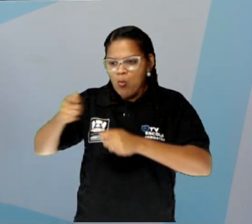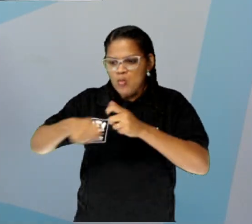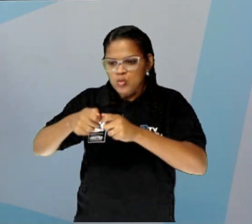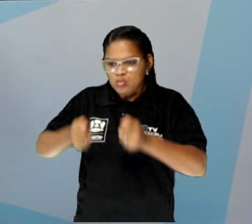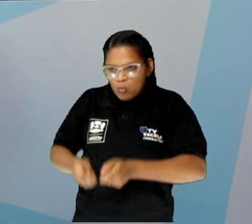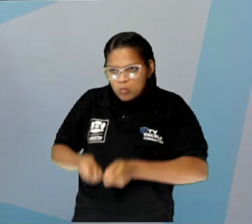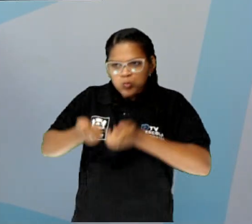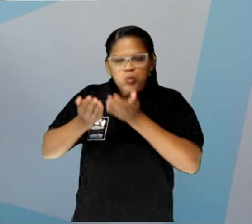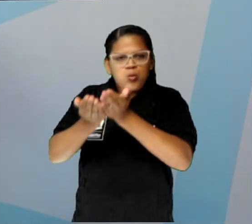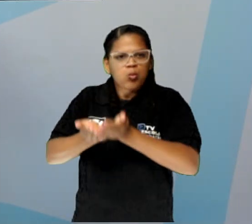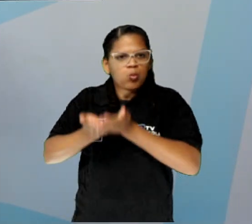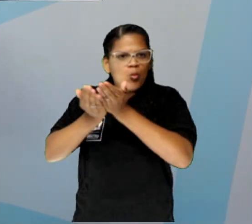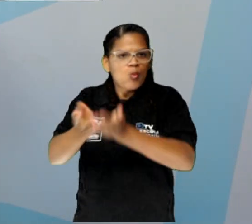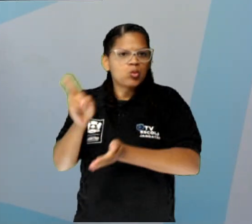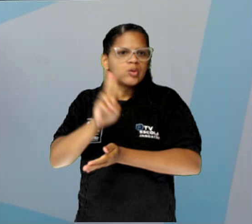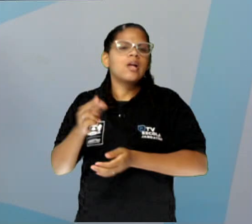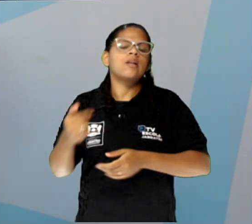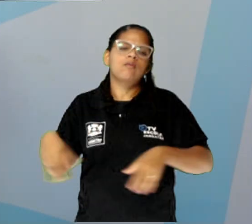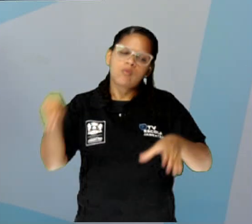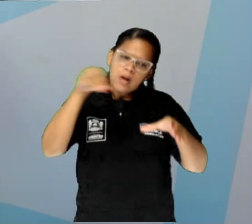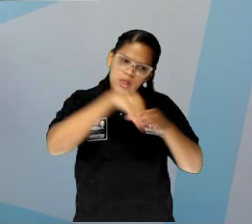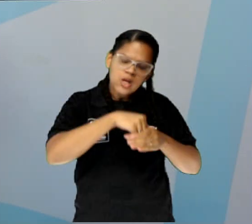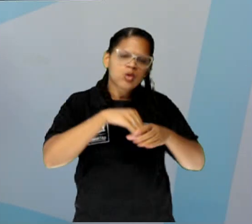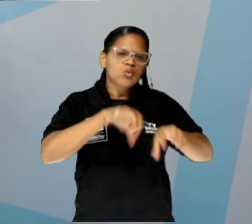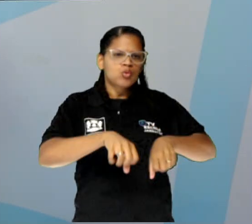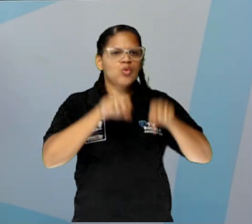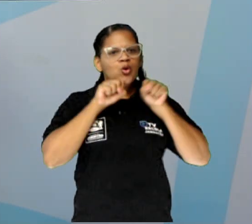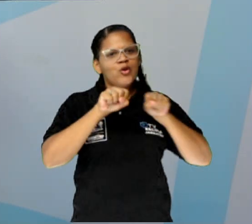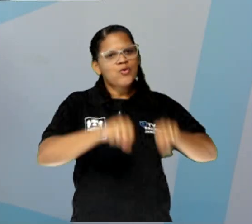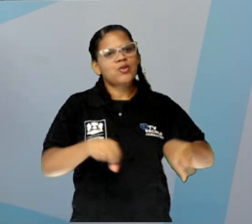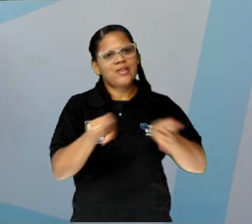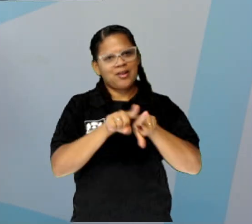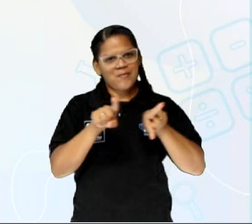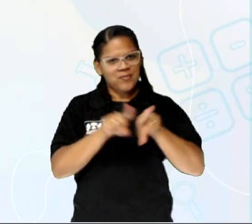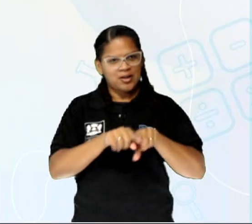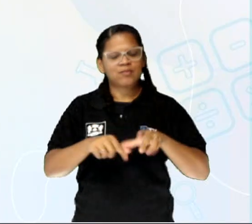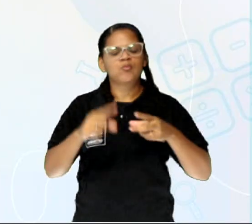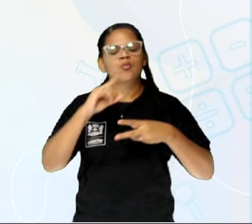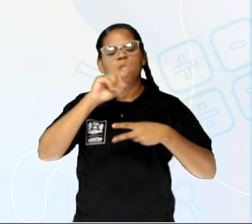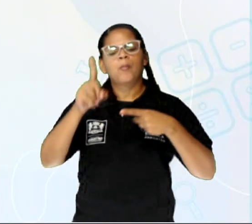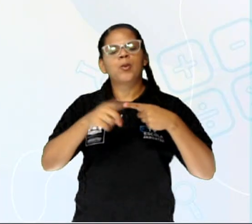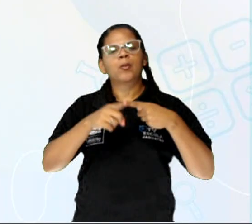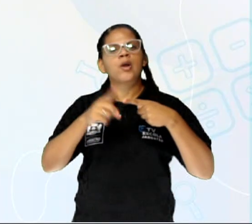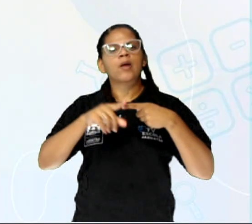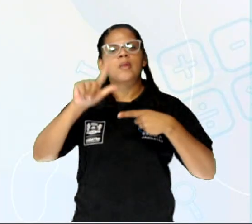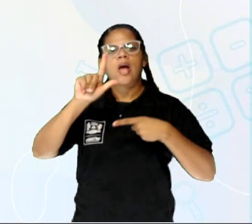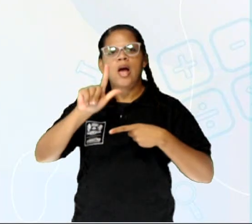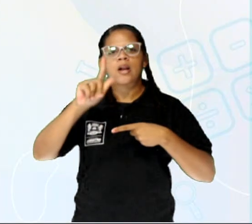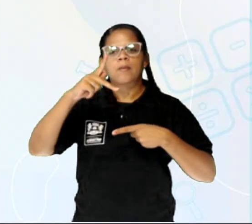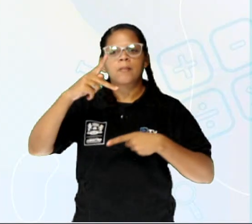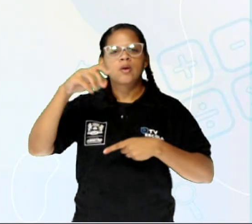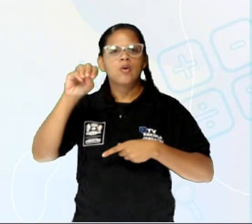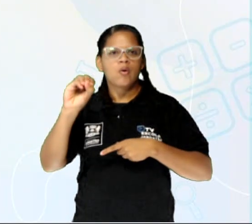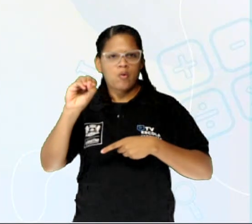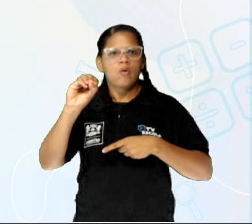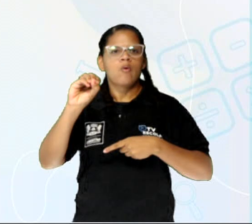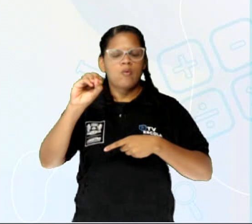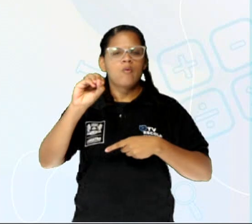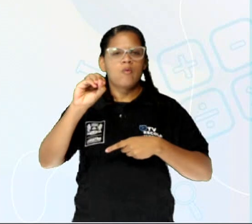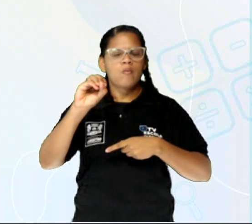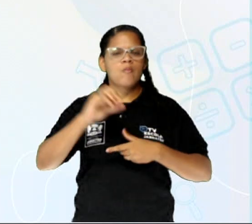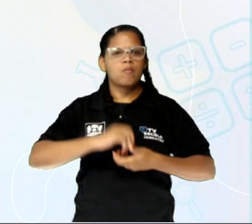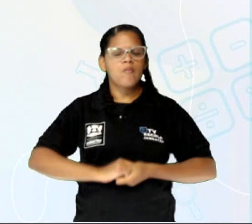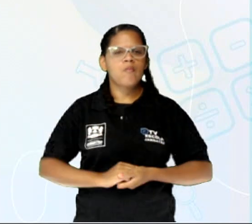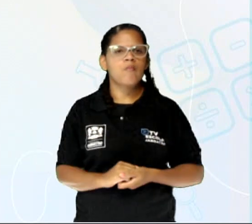então por isso ela foi utilizada para dentro do CrossFit. Vamos para esse primeiro elemento? Ele é chamado de LPO.